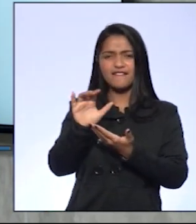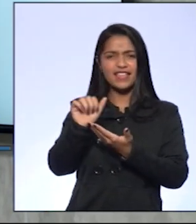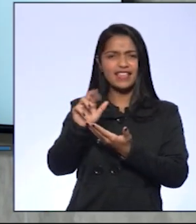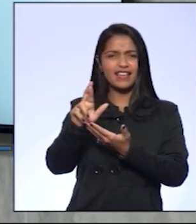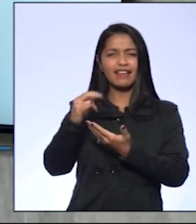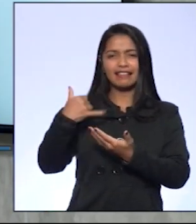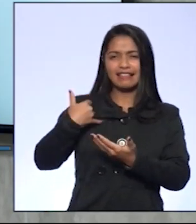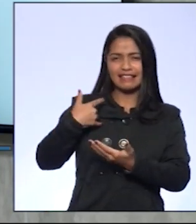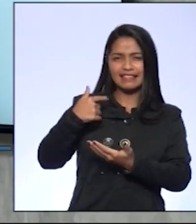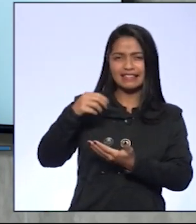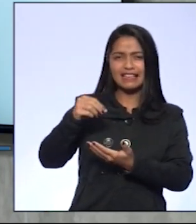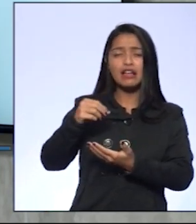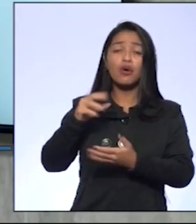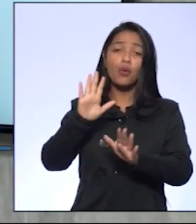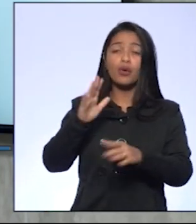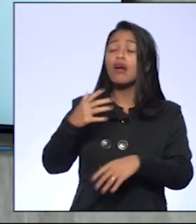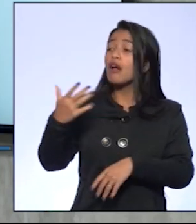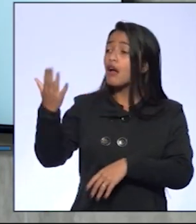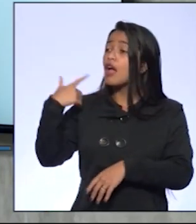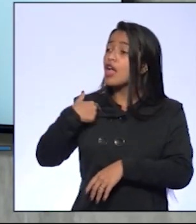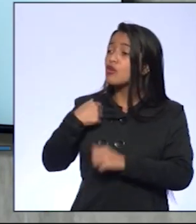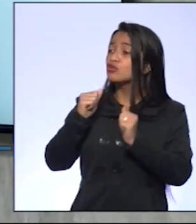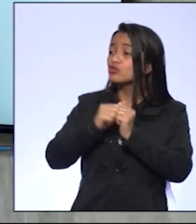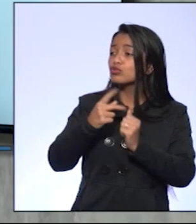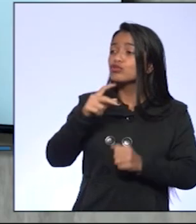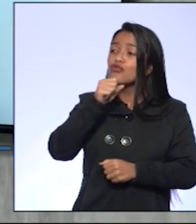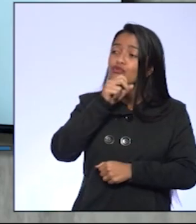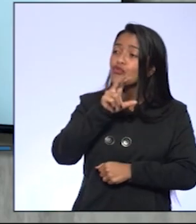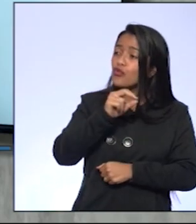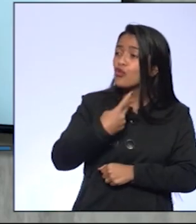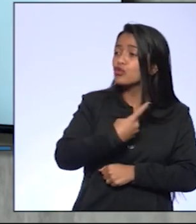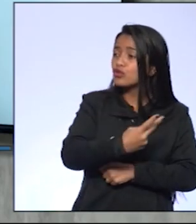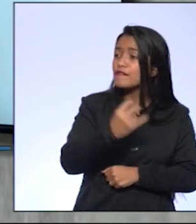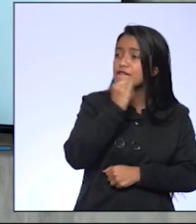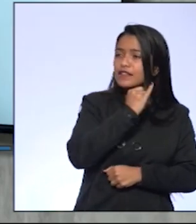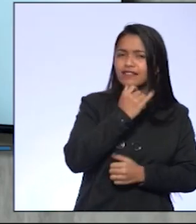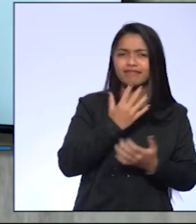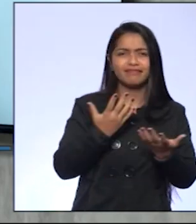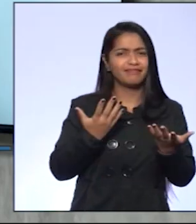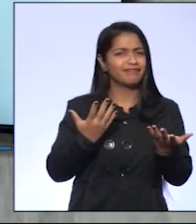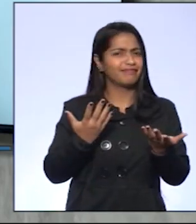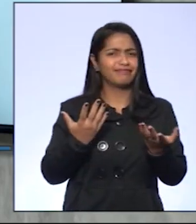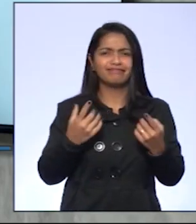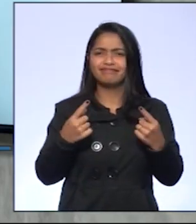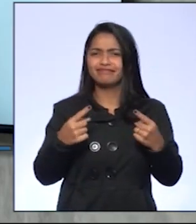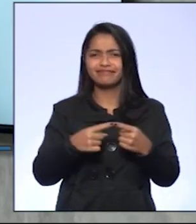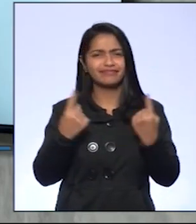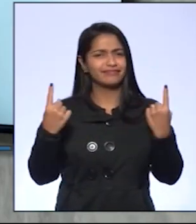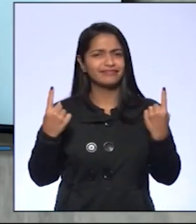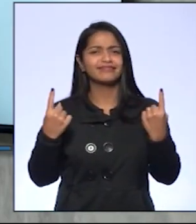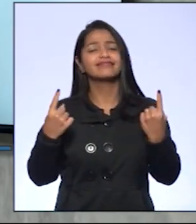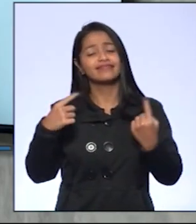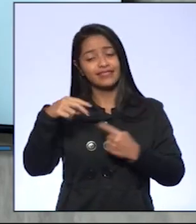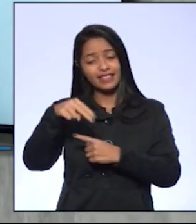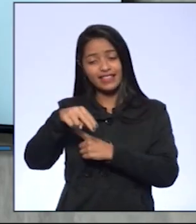anos dizendo, então eu e o seu avô, quando a gente ficou a primeira vez, percebe? O neologismo ele está muito mais próximo de uma variante, tá? Uma variante